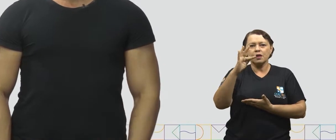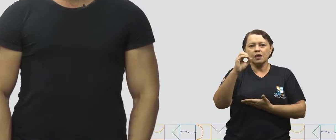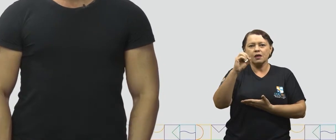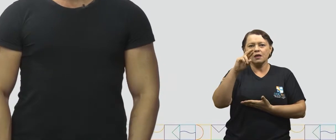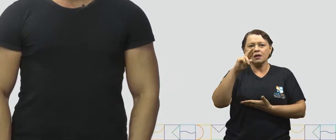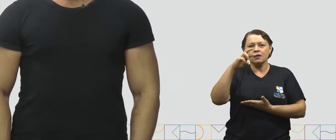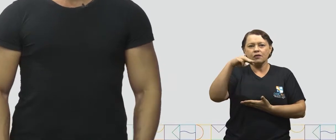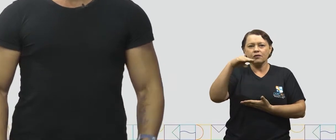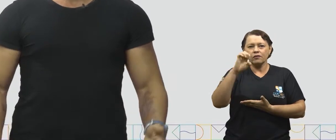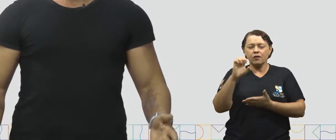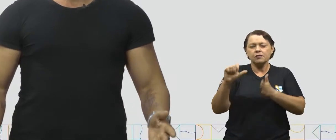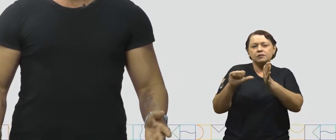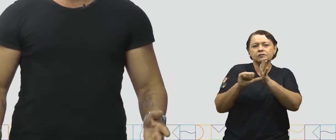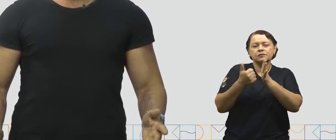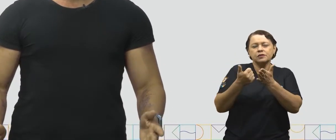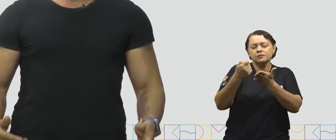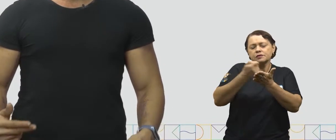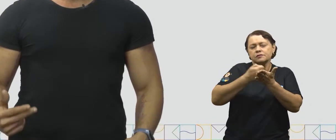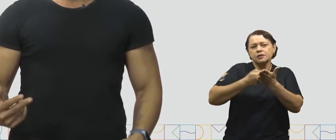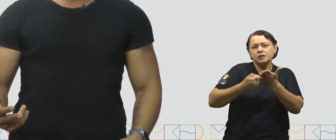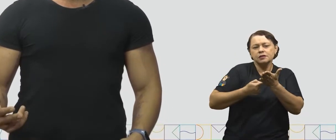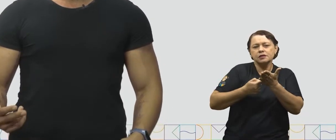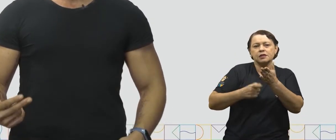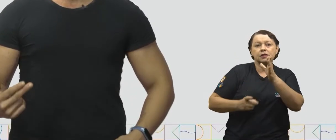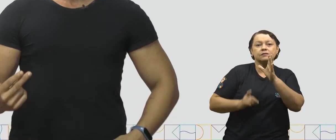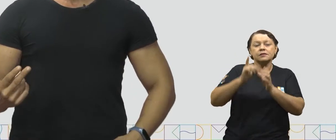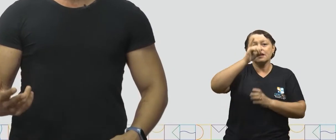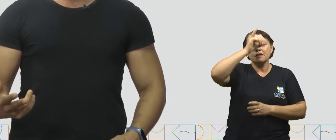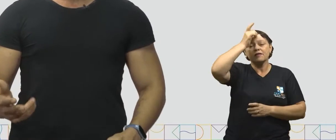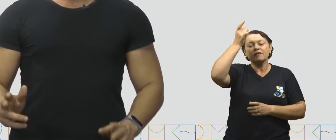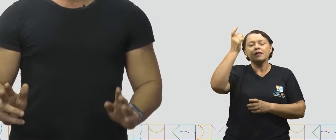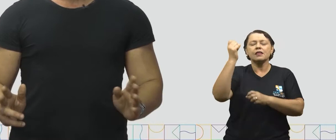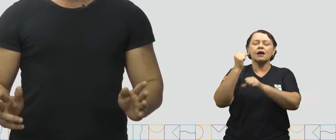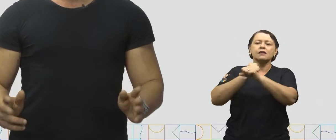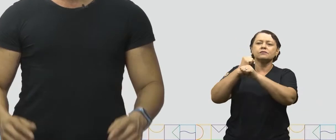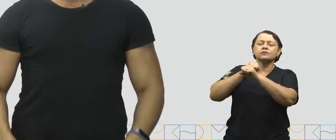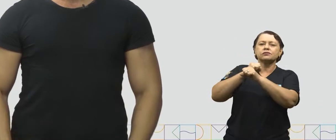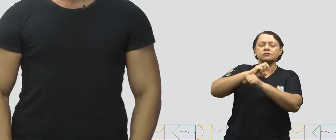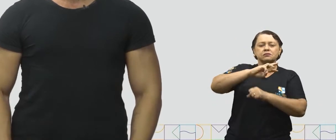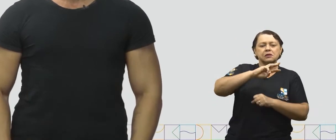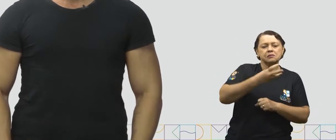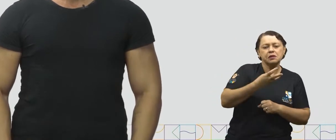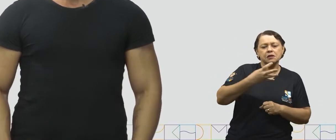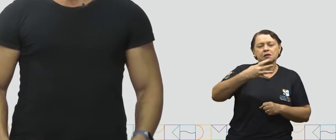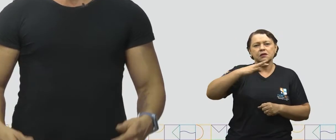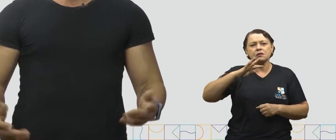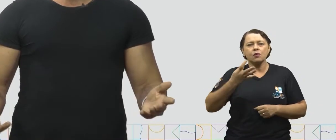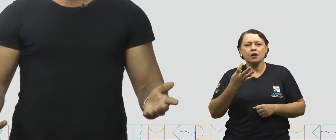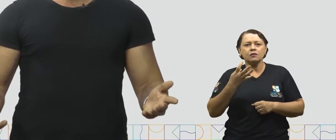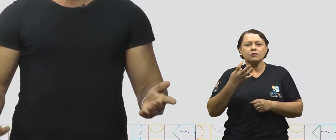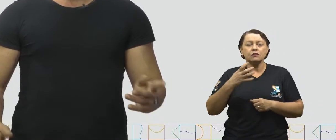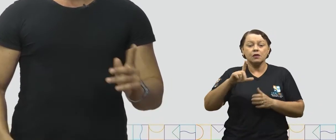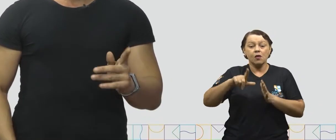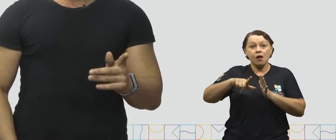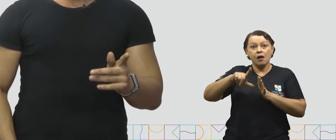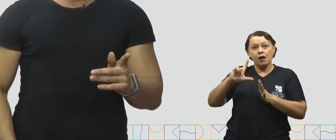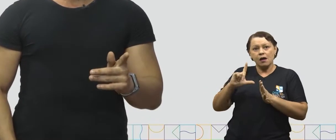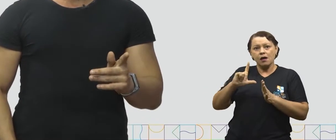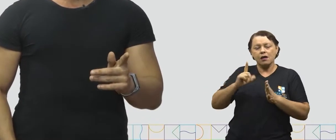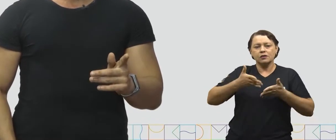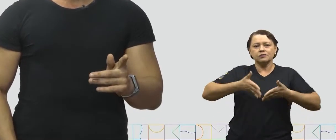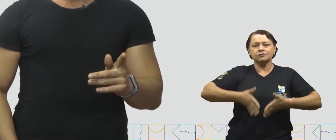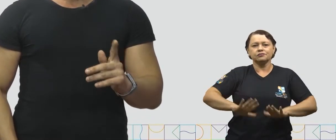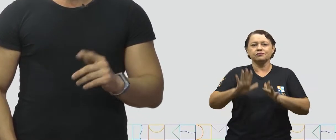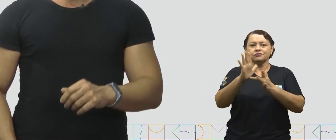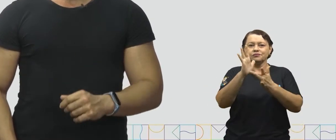sistema de escrita, inventada por volta de 3.000 a 4.000 a.C., lá na região da